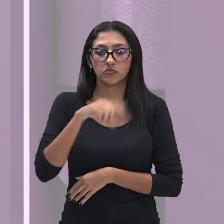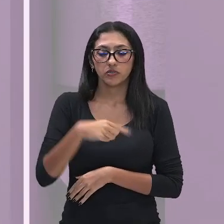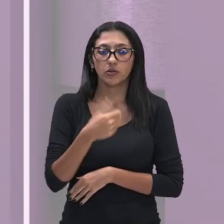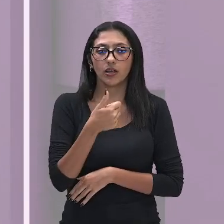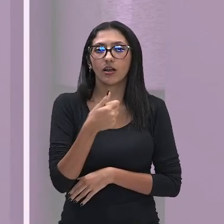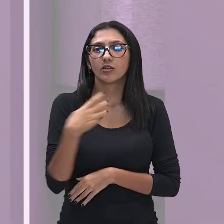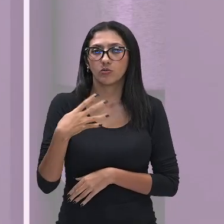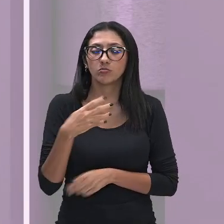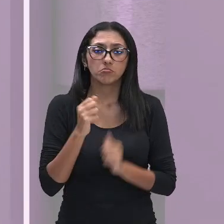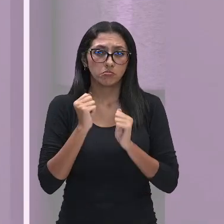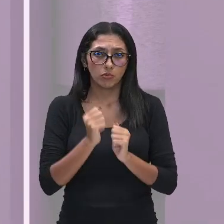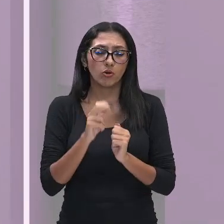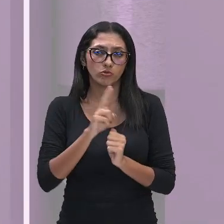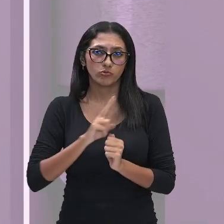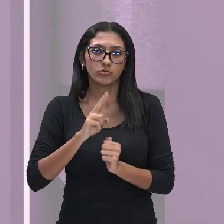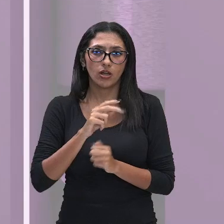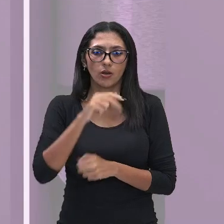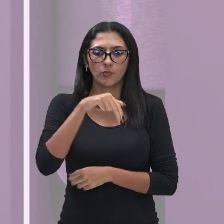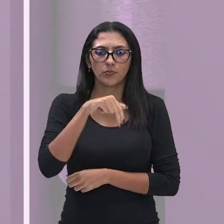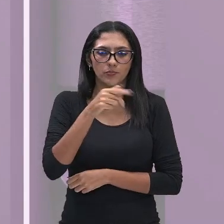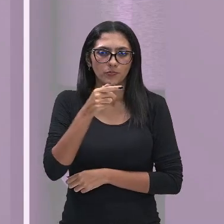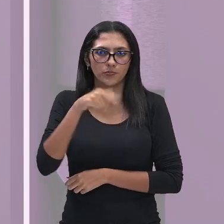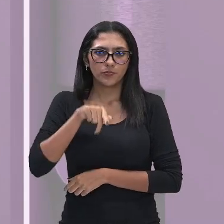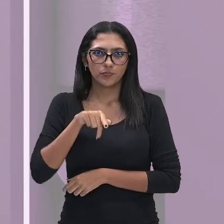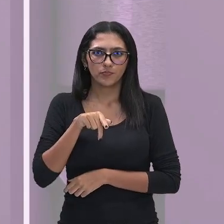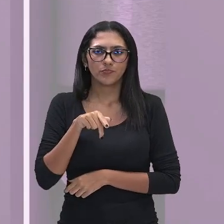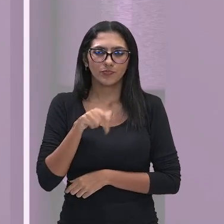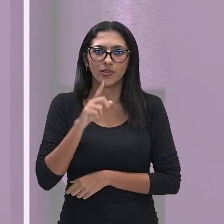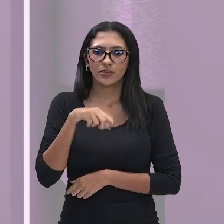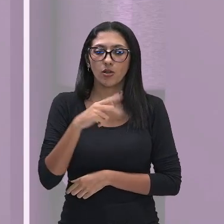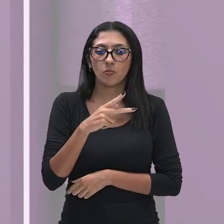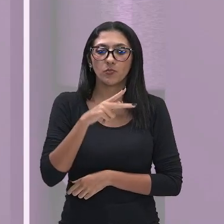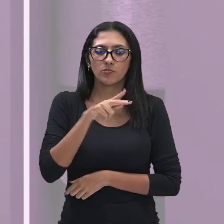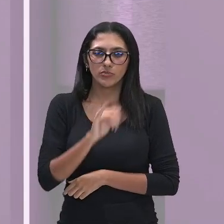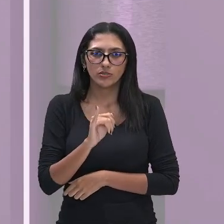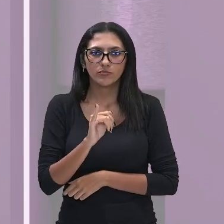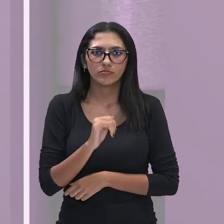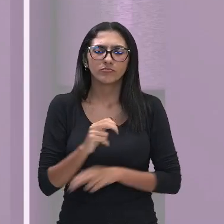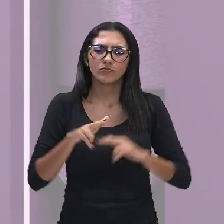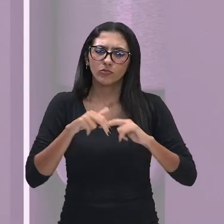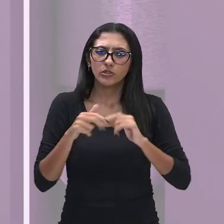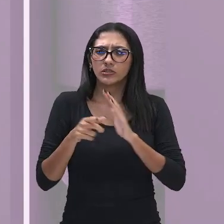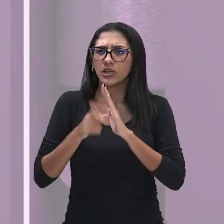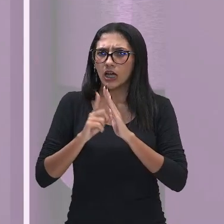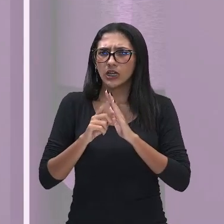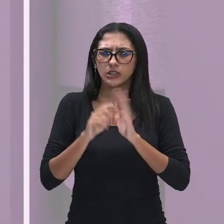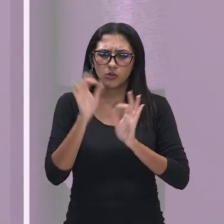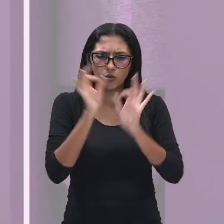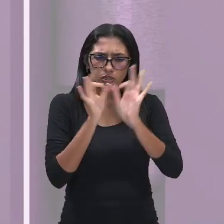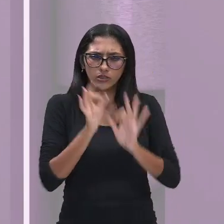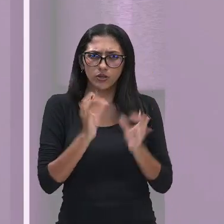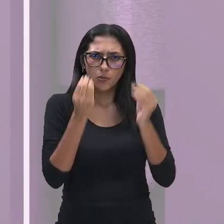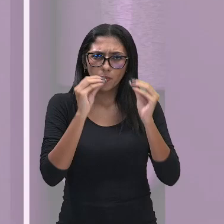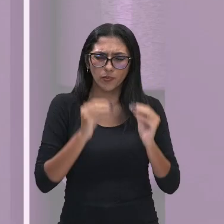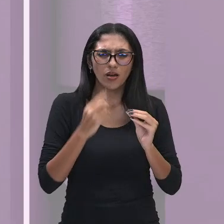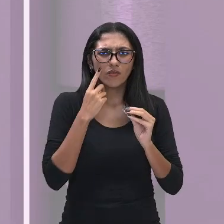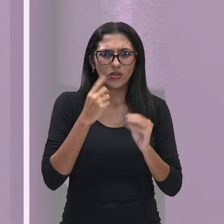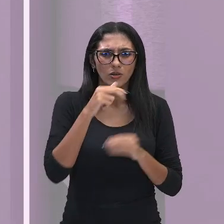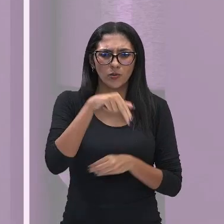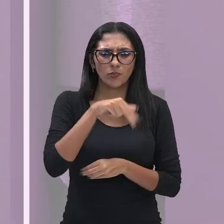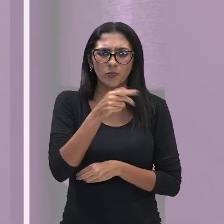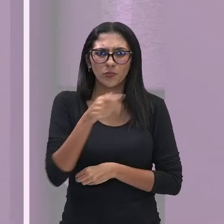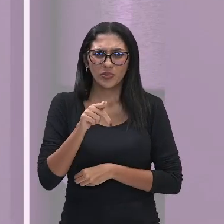isso que eu peguei o valor do π e substituí por 3,14 aí na fórmula e a